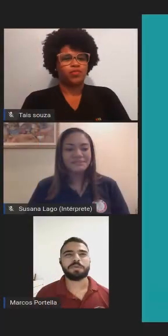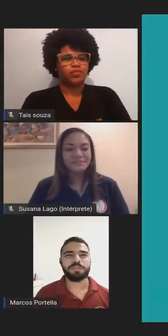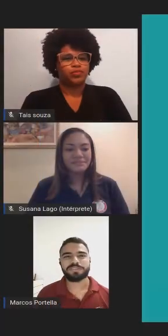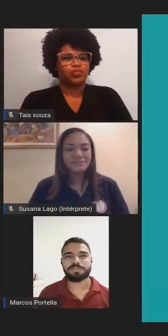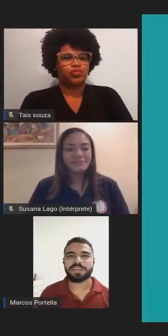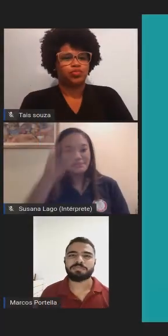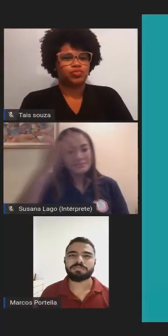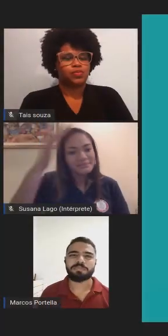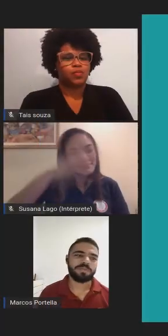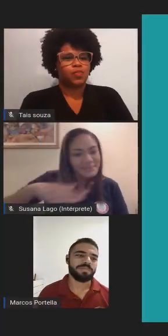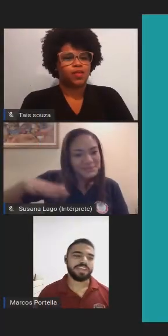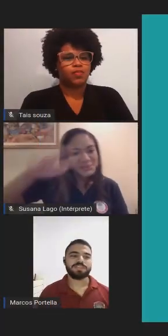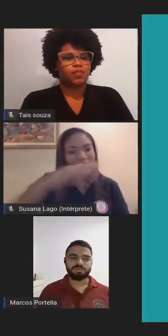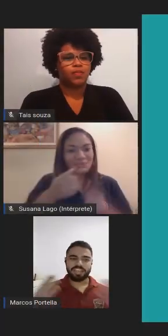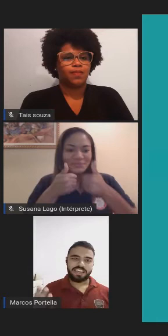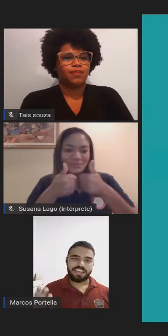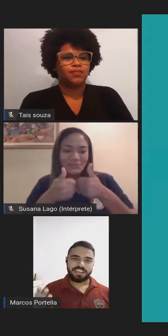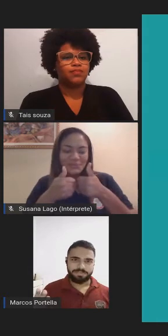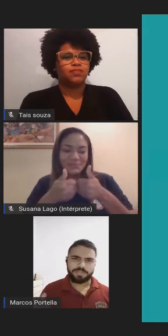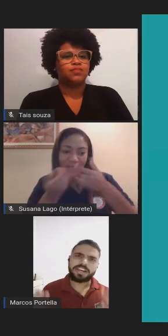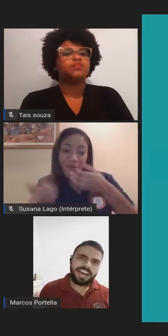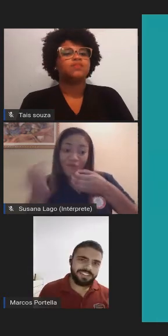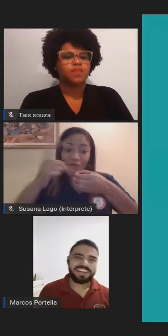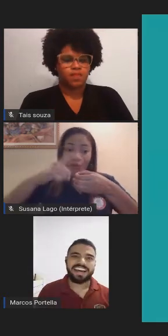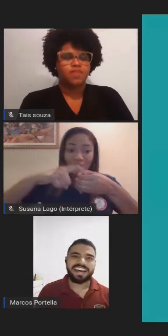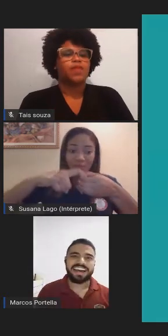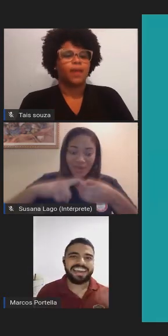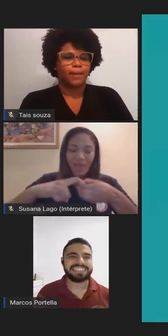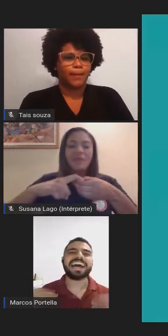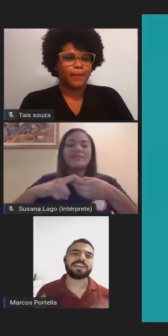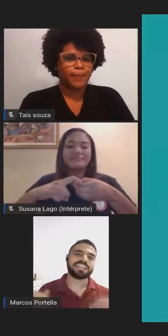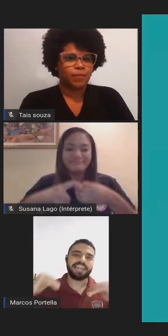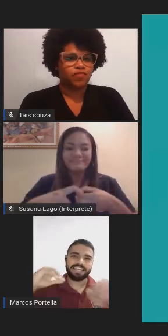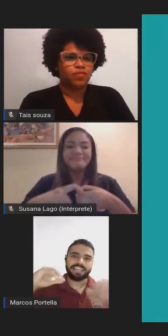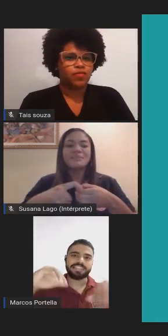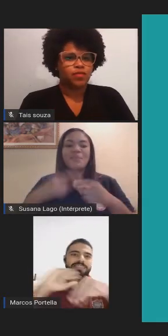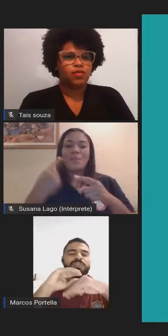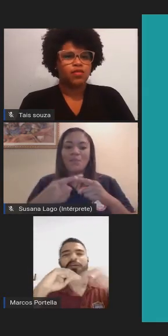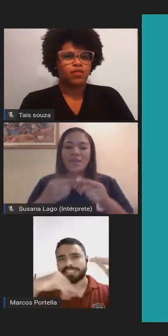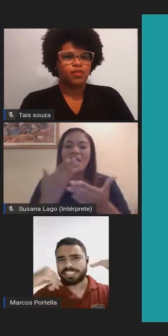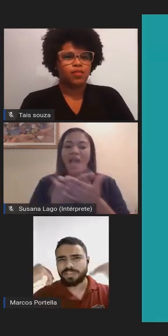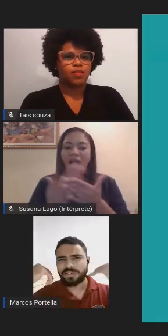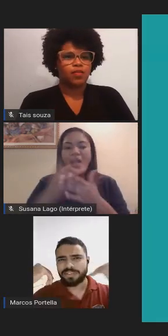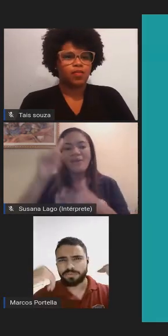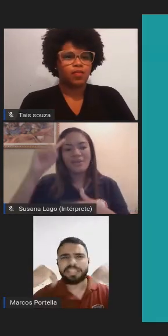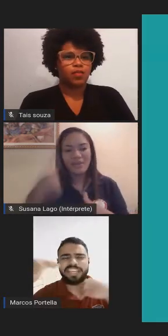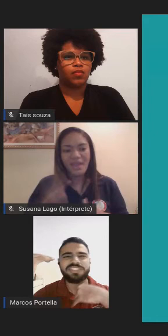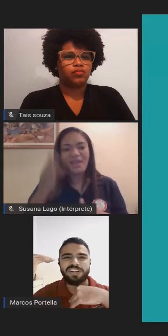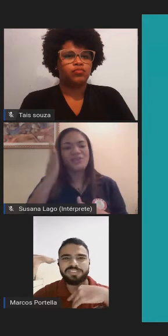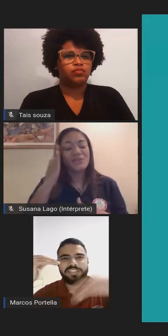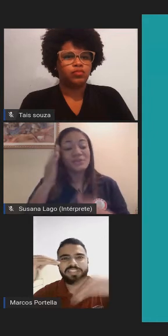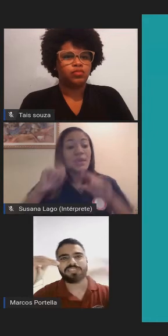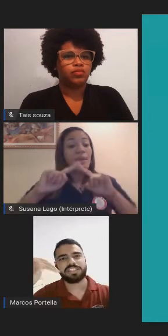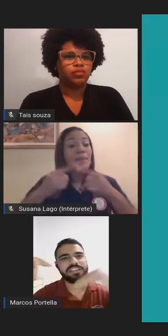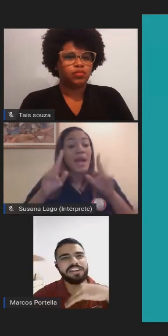E aí, meu povo, tudo bem? Bom, eu voltei. Claro, essa é a aula da Thaís. Mas esse era um assunto